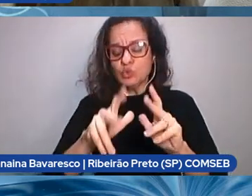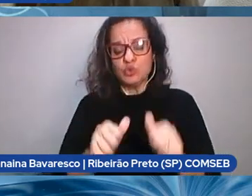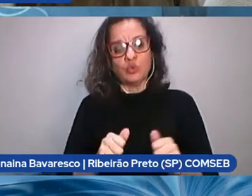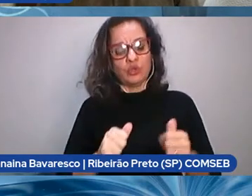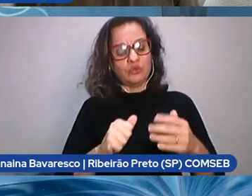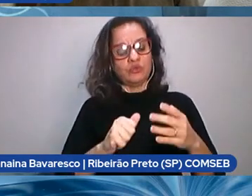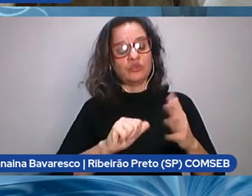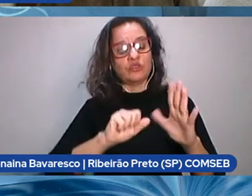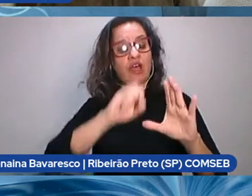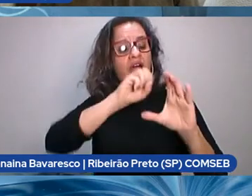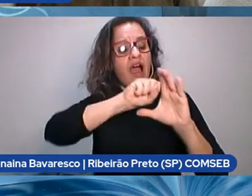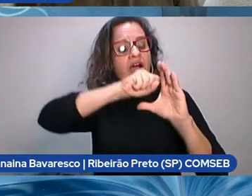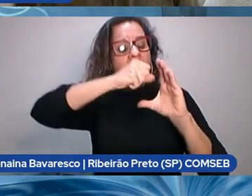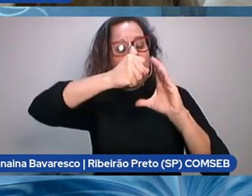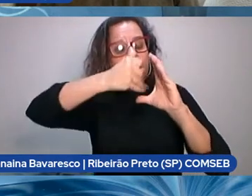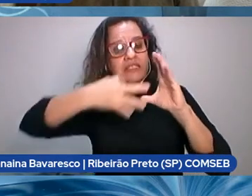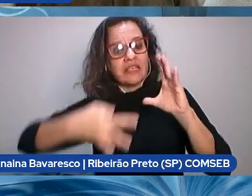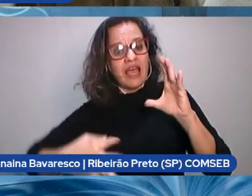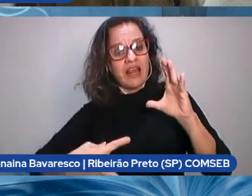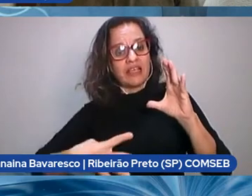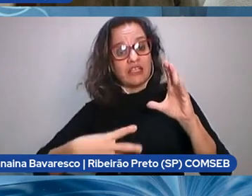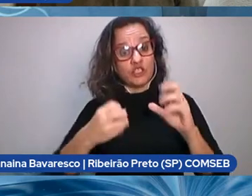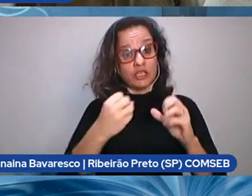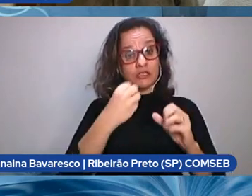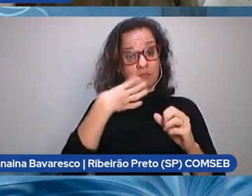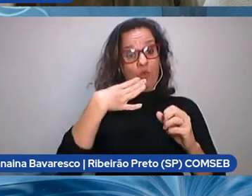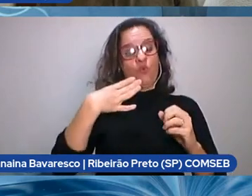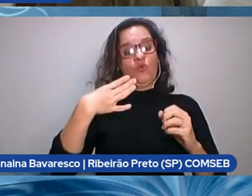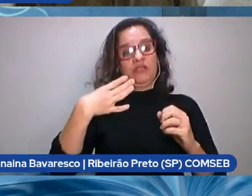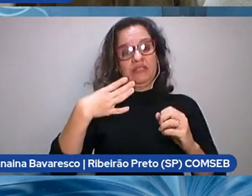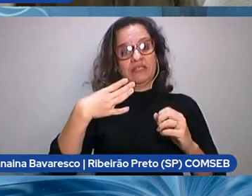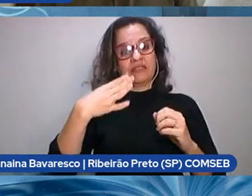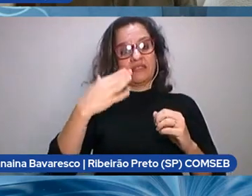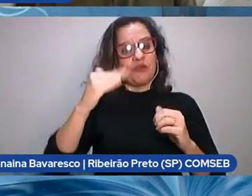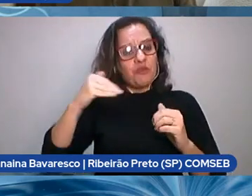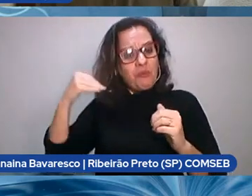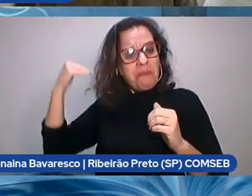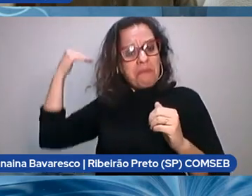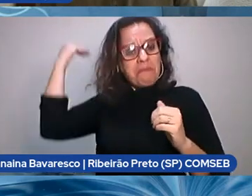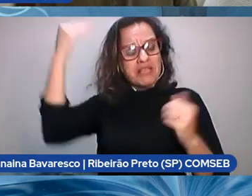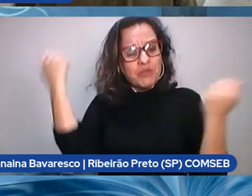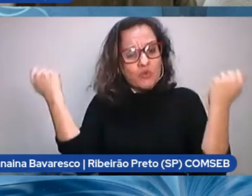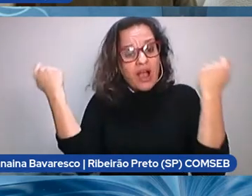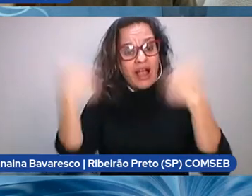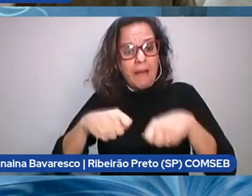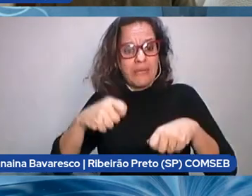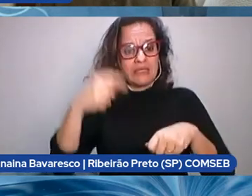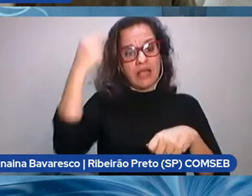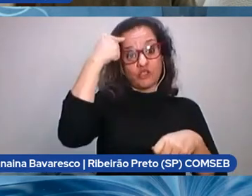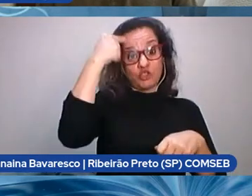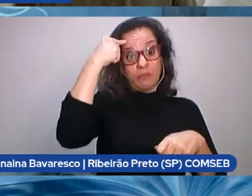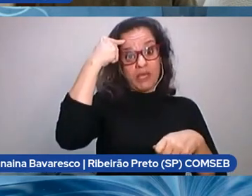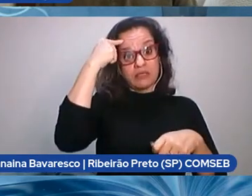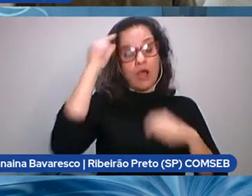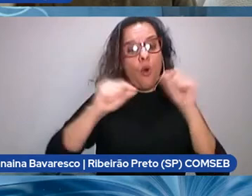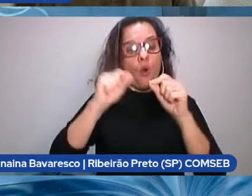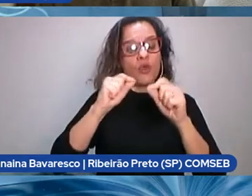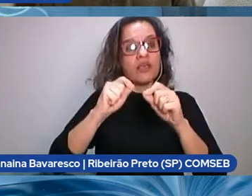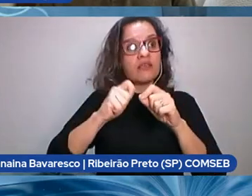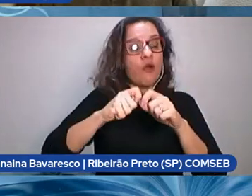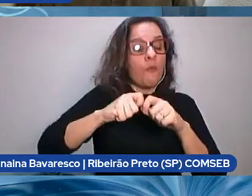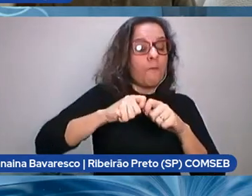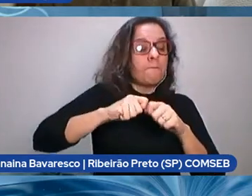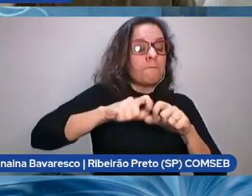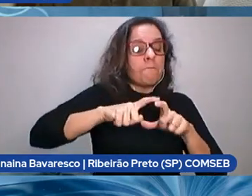imaginar supremamente, no máximo da sua capacidade de pensar que é o máximo, que varia de pessoa